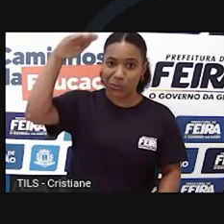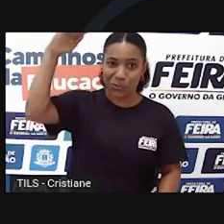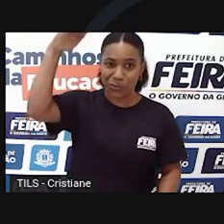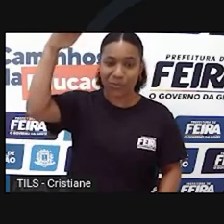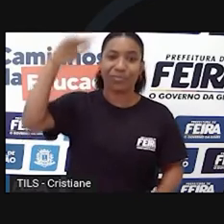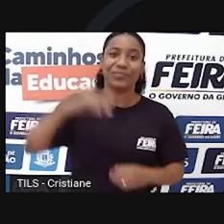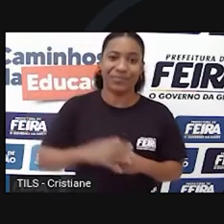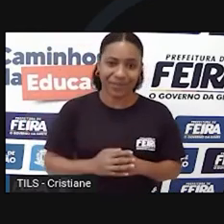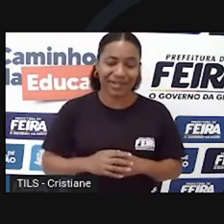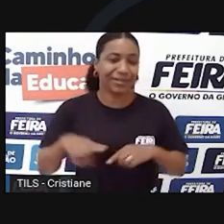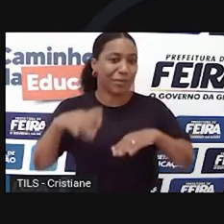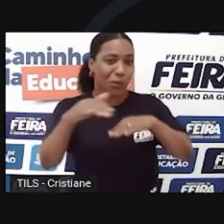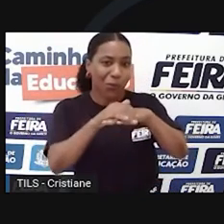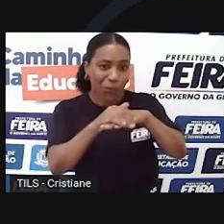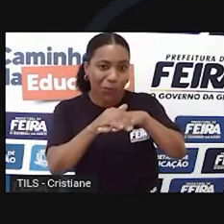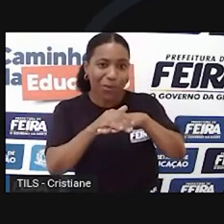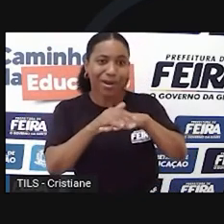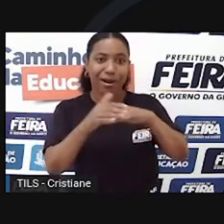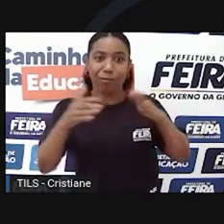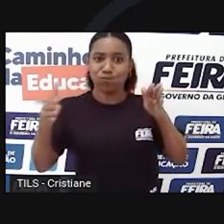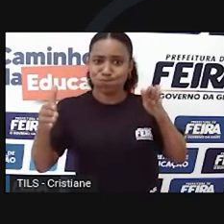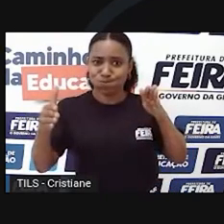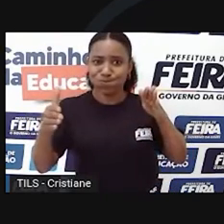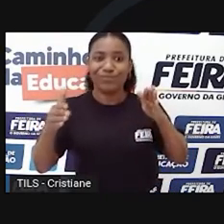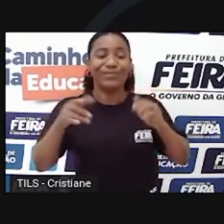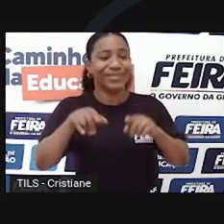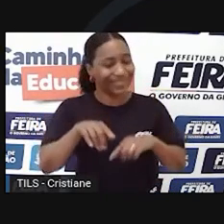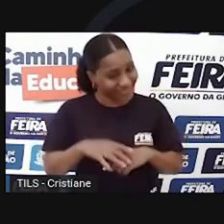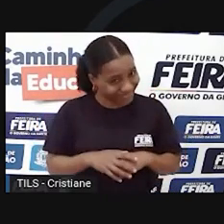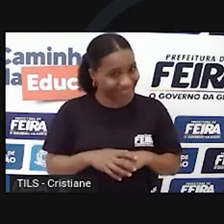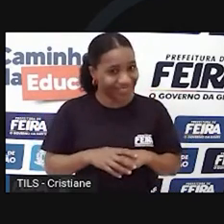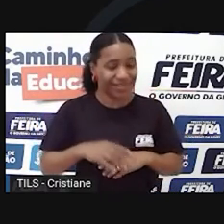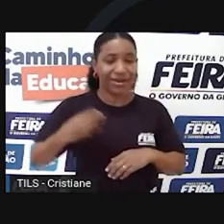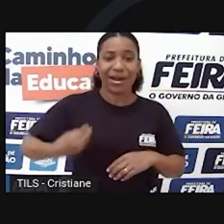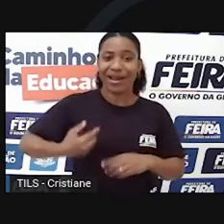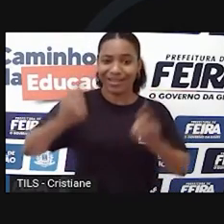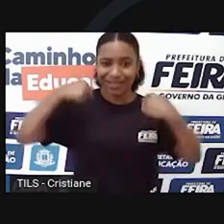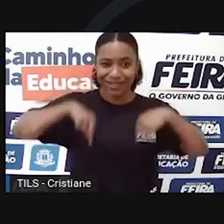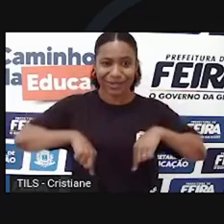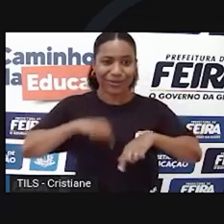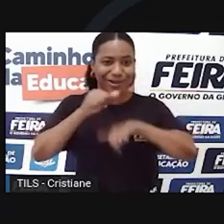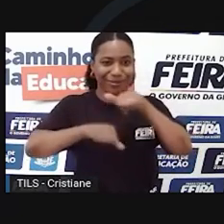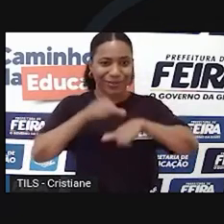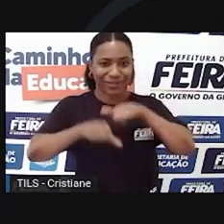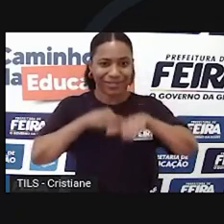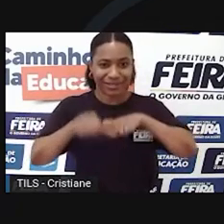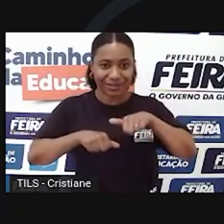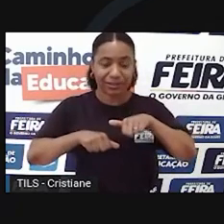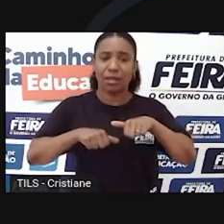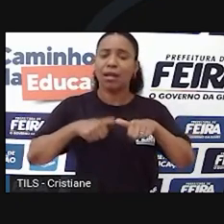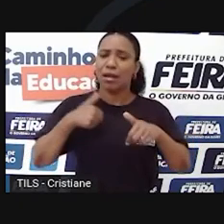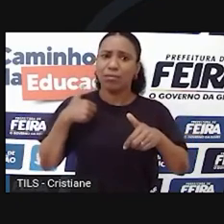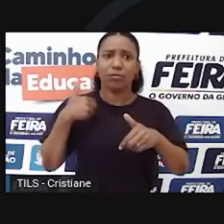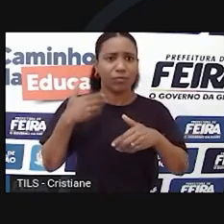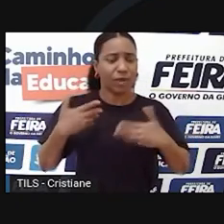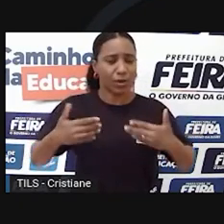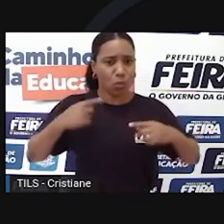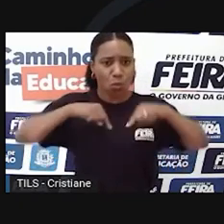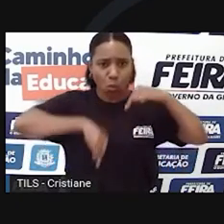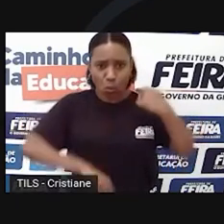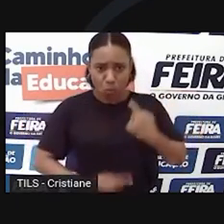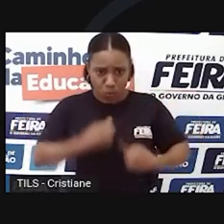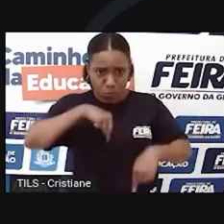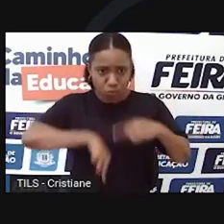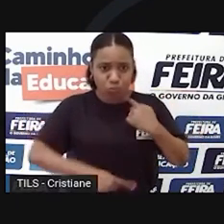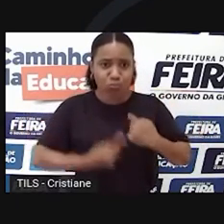o sapato é perdido a cada uso. E aí, ao final desse processo biológico, a gente está pronto para procriar. A adolescência, propriamente dita, ela é